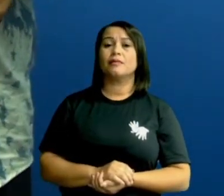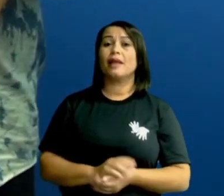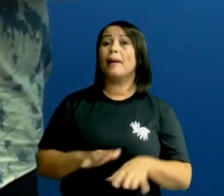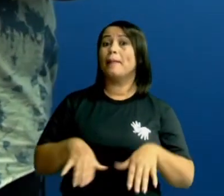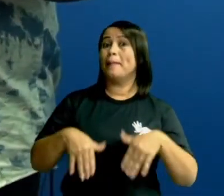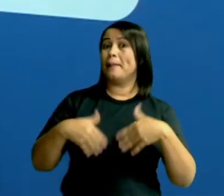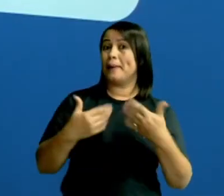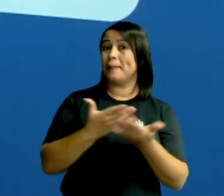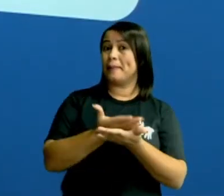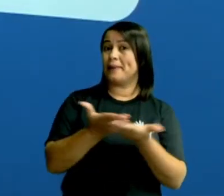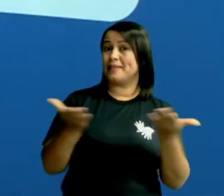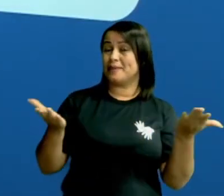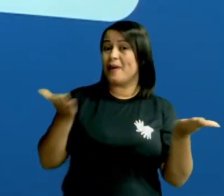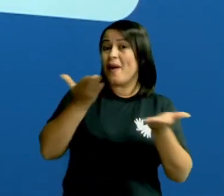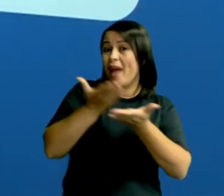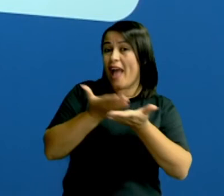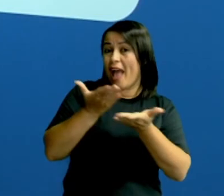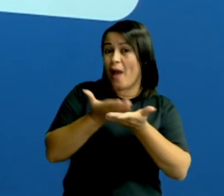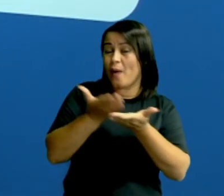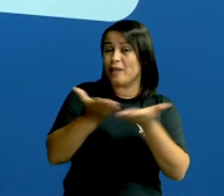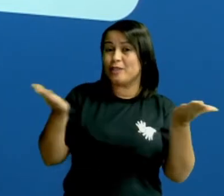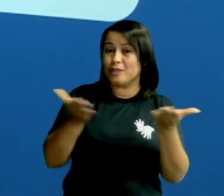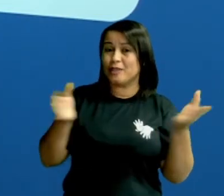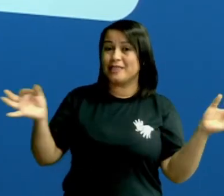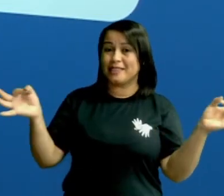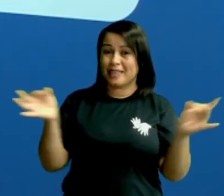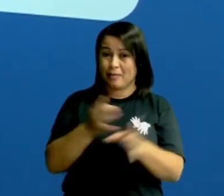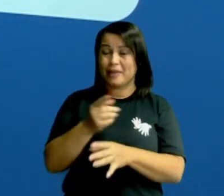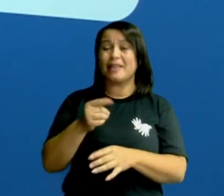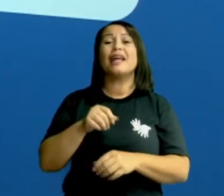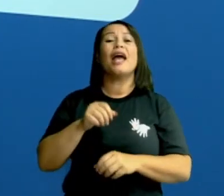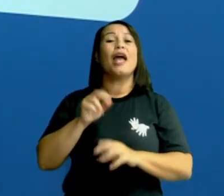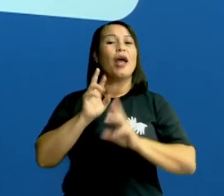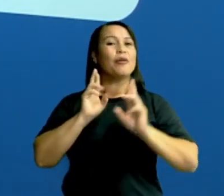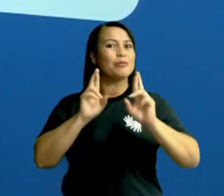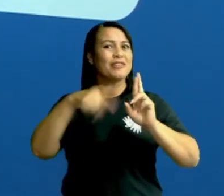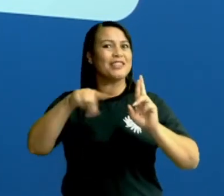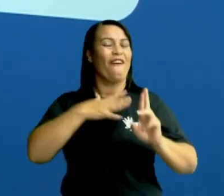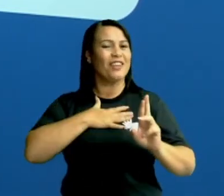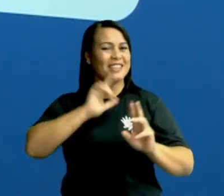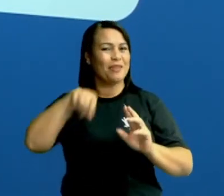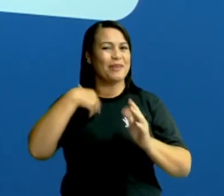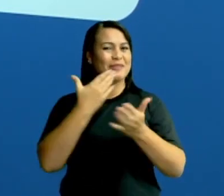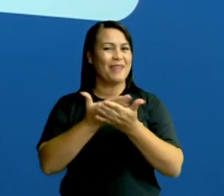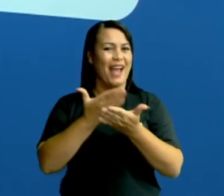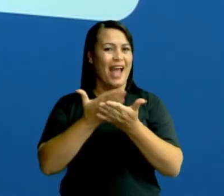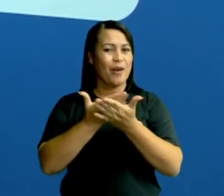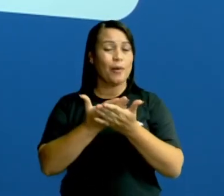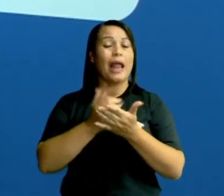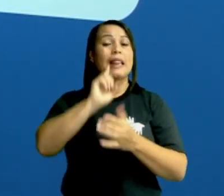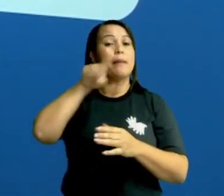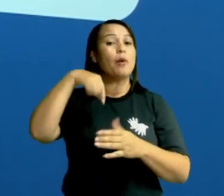Bem, pessoal, a aula de hoje termina por aqui. Espero que vocês tenham gostado. Até a próxima aula.